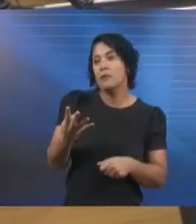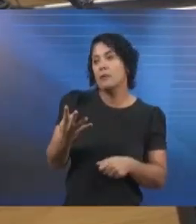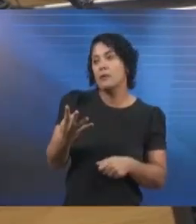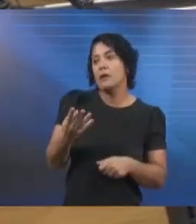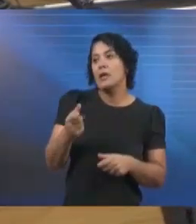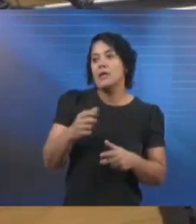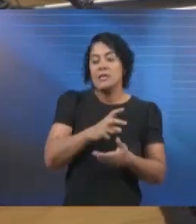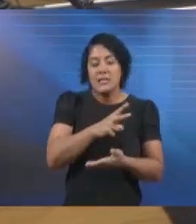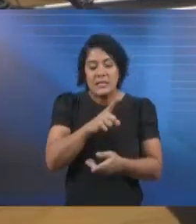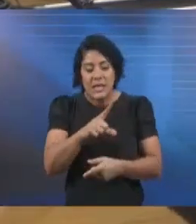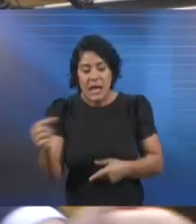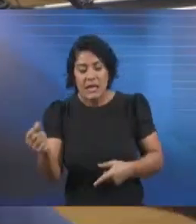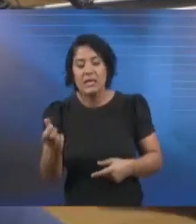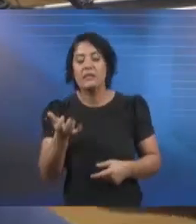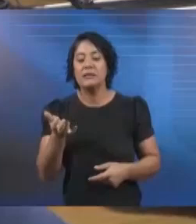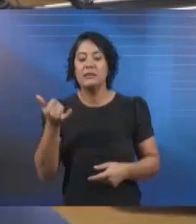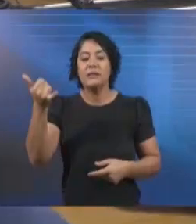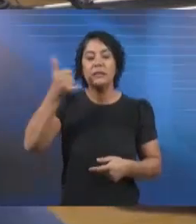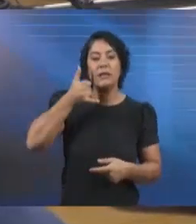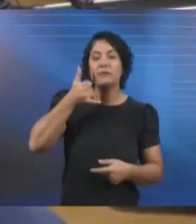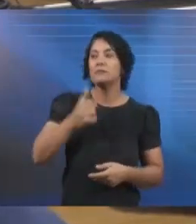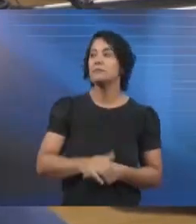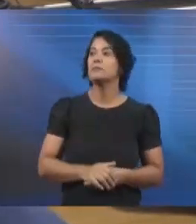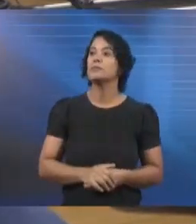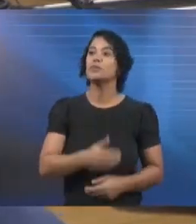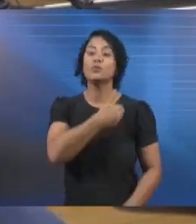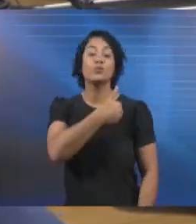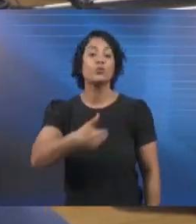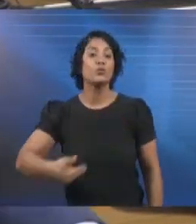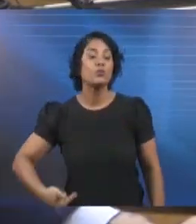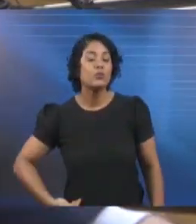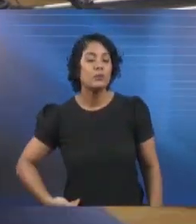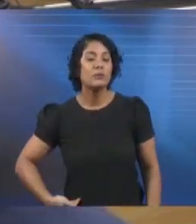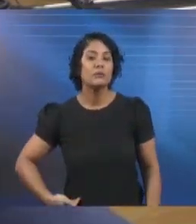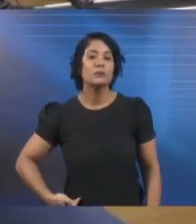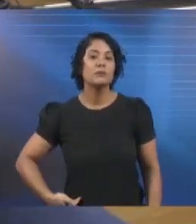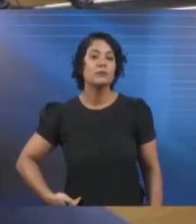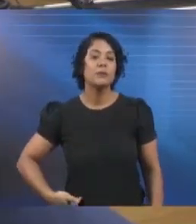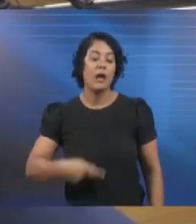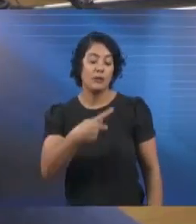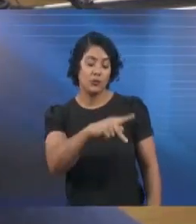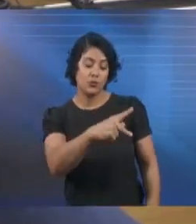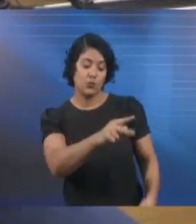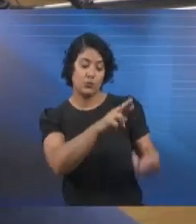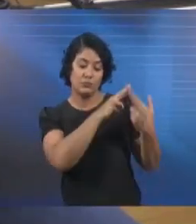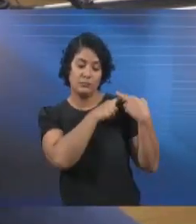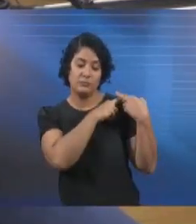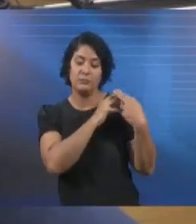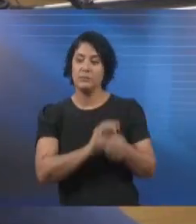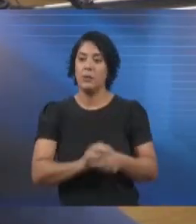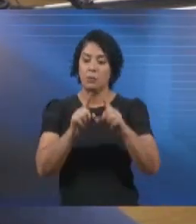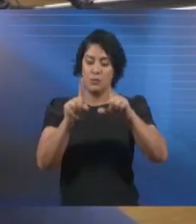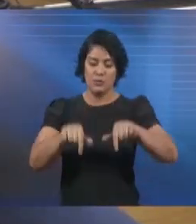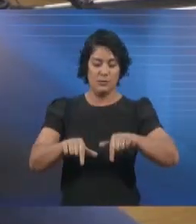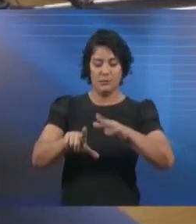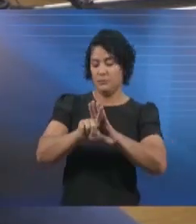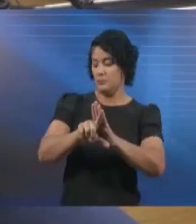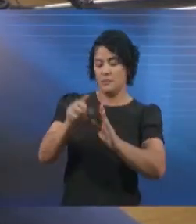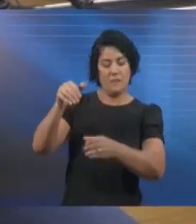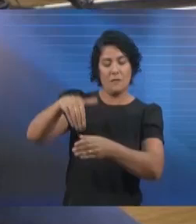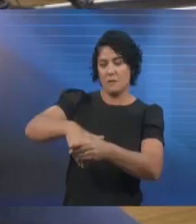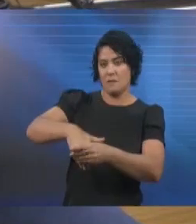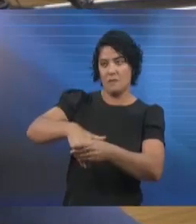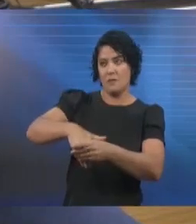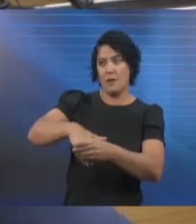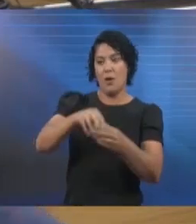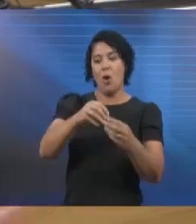ligava para esvaziar o plenário então que o governo né assuma sua responsabilidade se esse projeto de lei não for votado e não